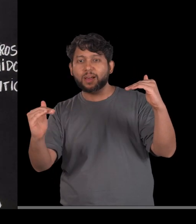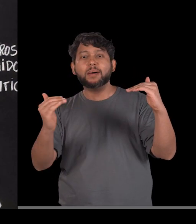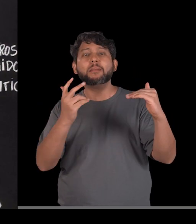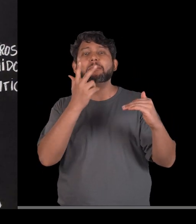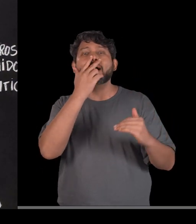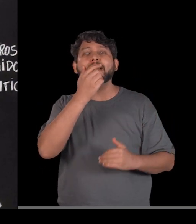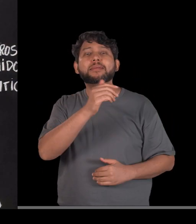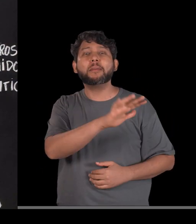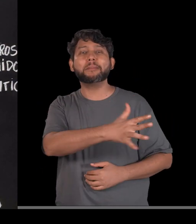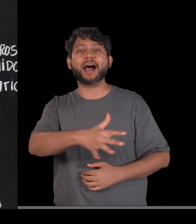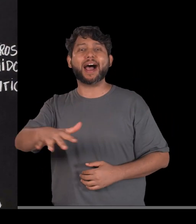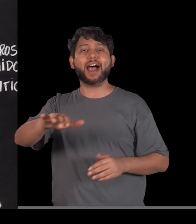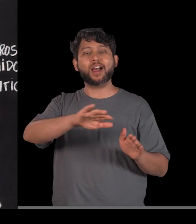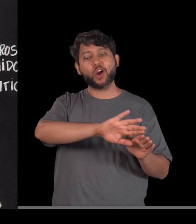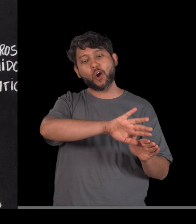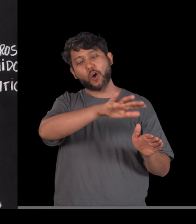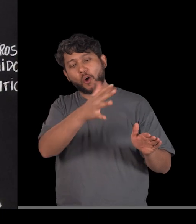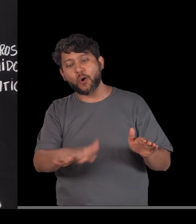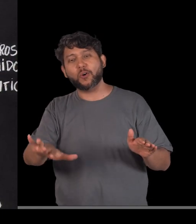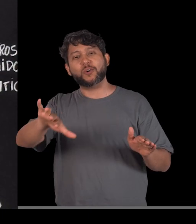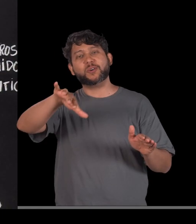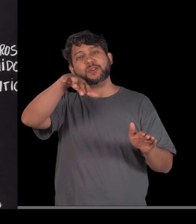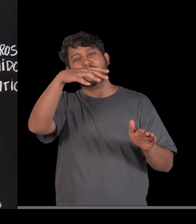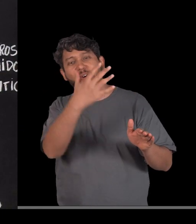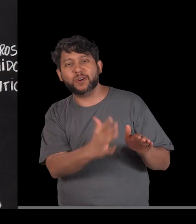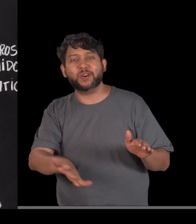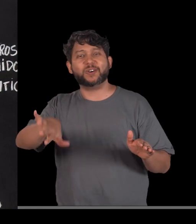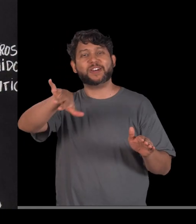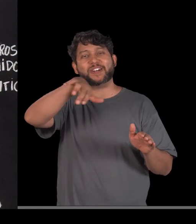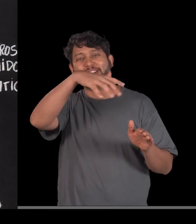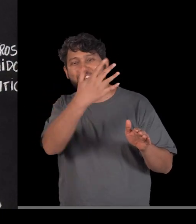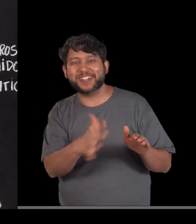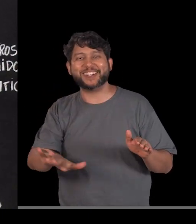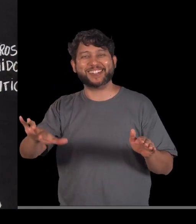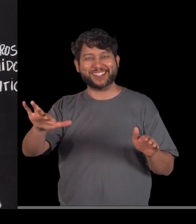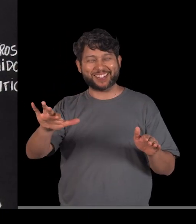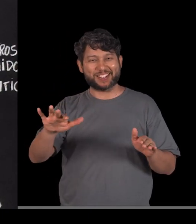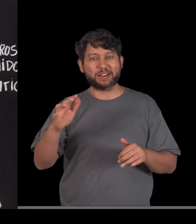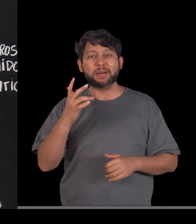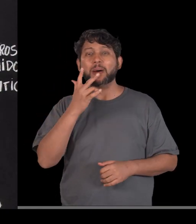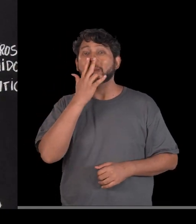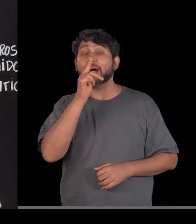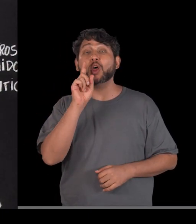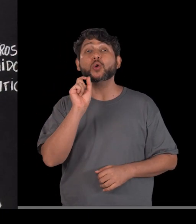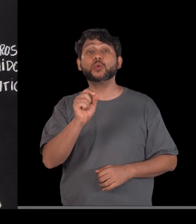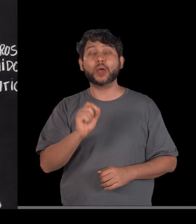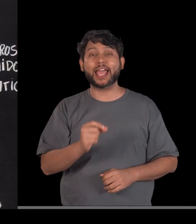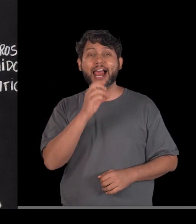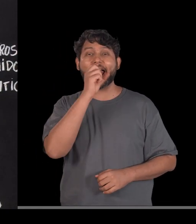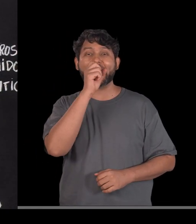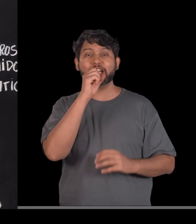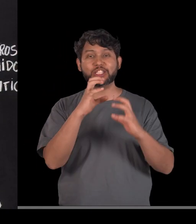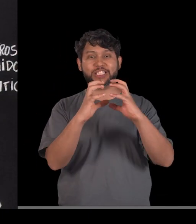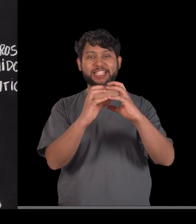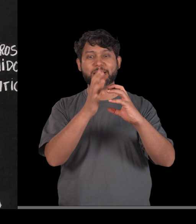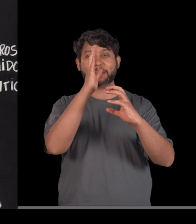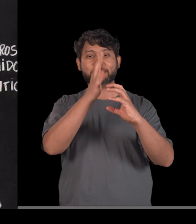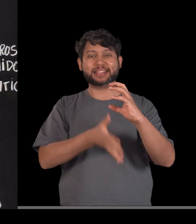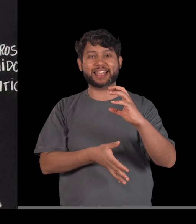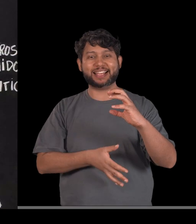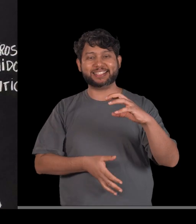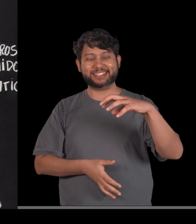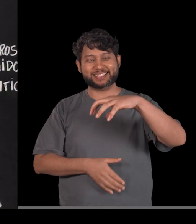dá para recordar as ondas do mar. E esse relevo tem um formato chamado formato de meia